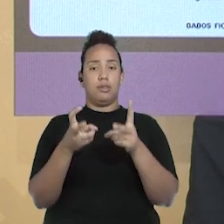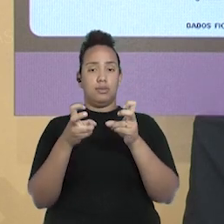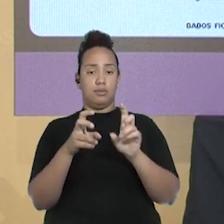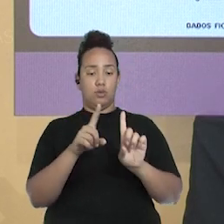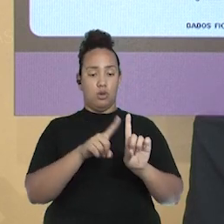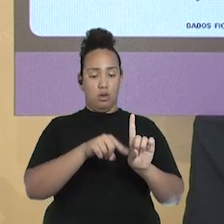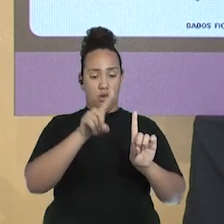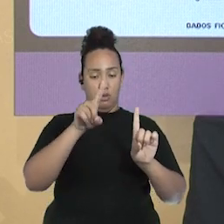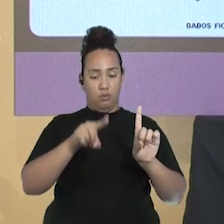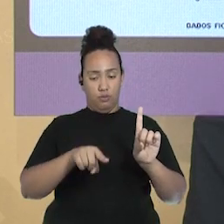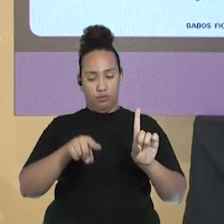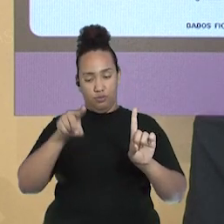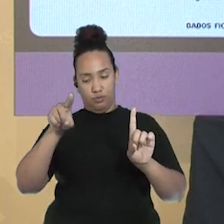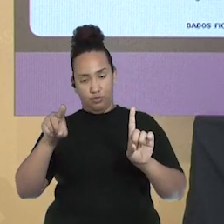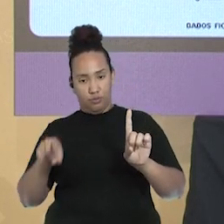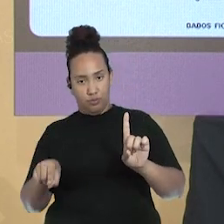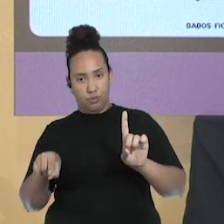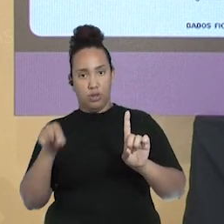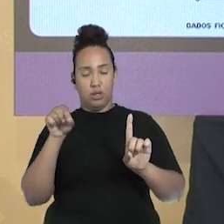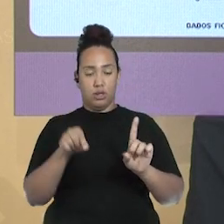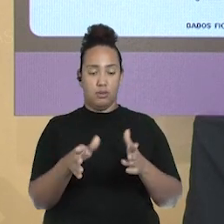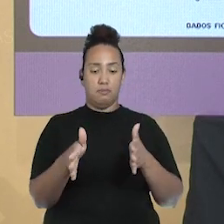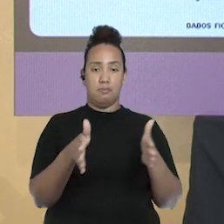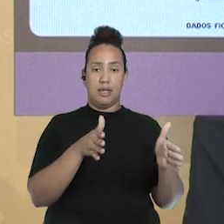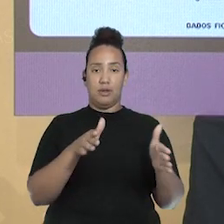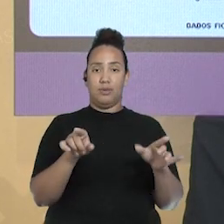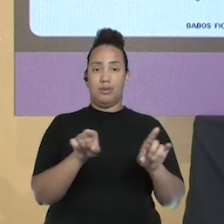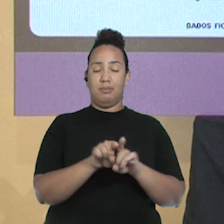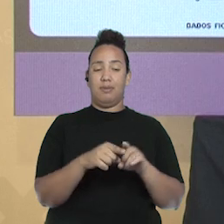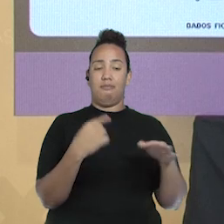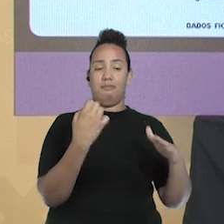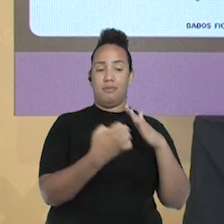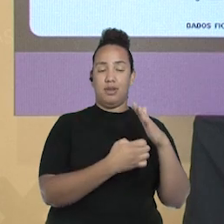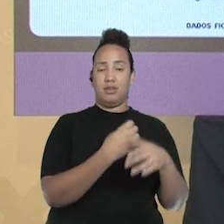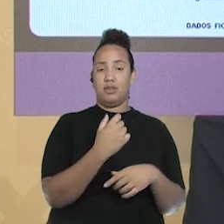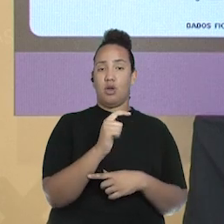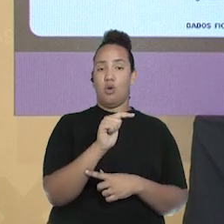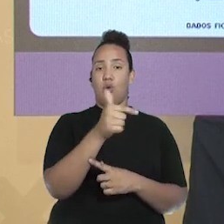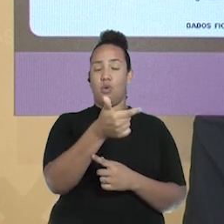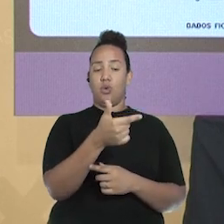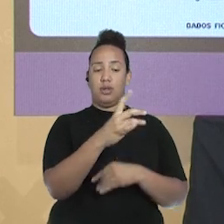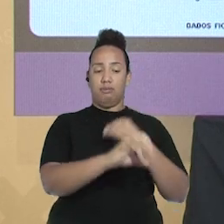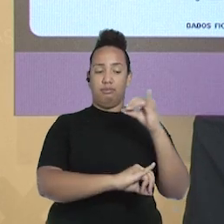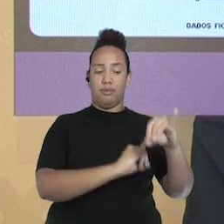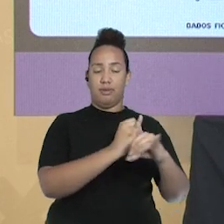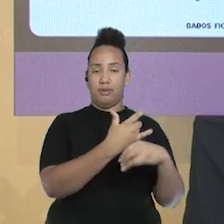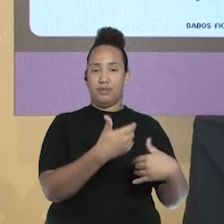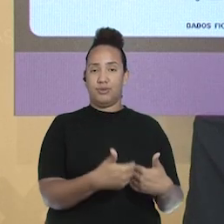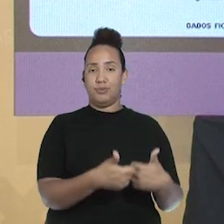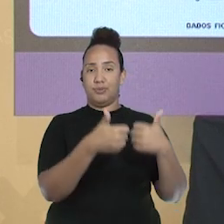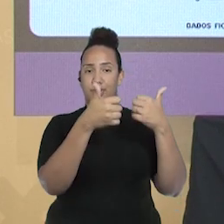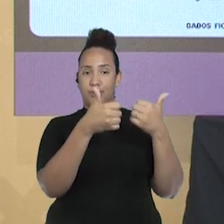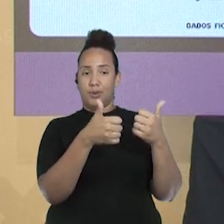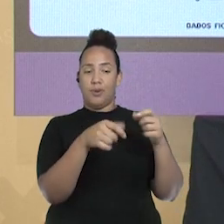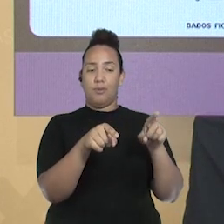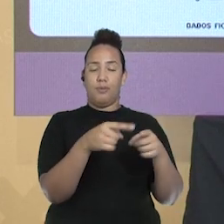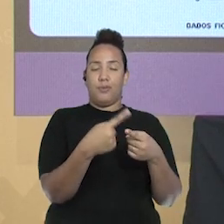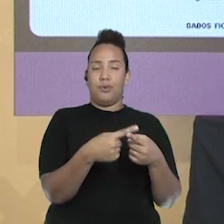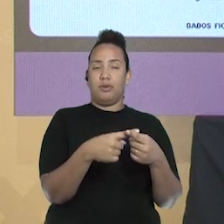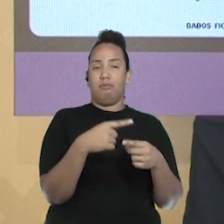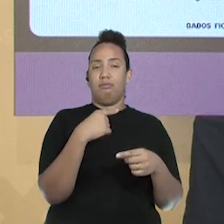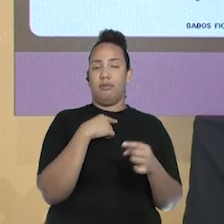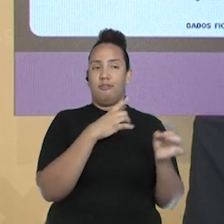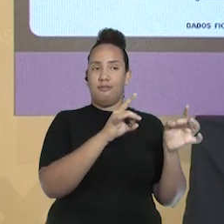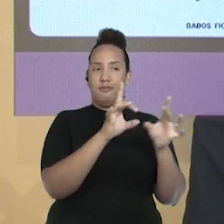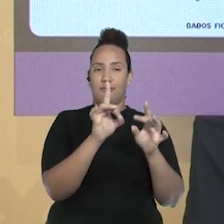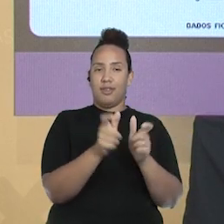determinado período que a empresa concorrente ofereceu melhores pacotes de internet através de promoção de Natal. Isso